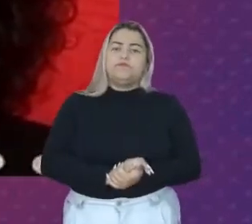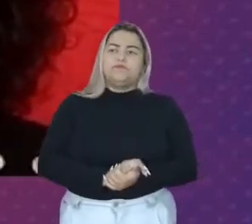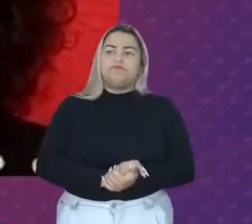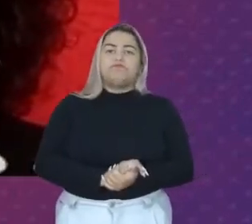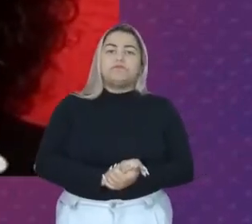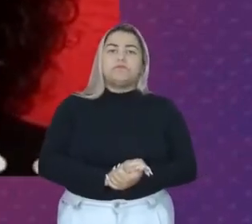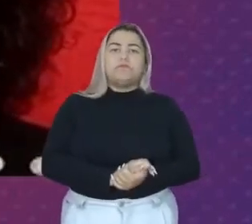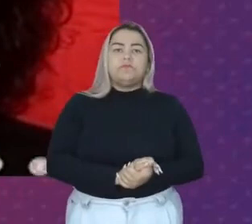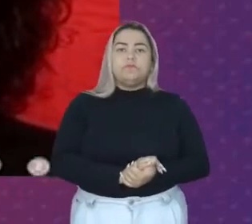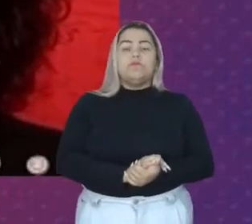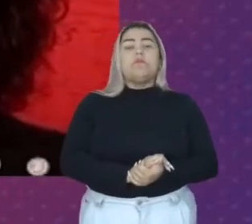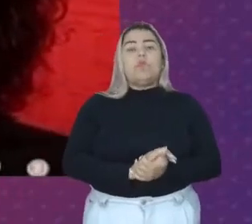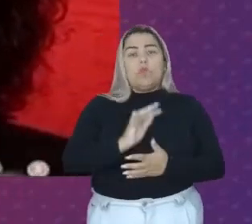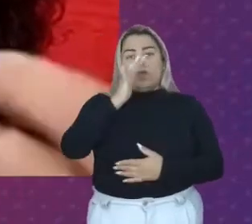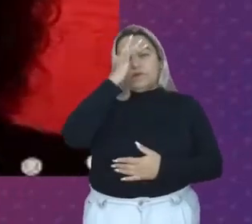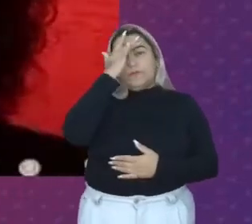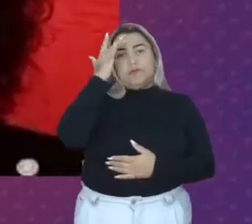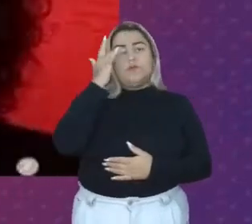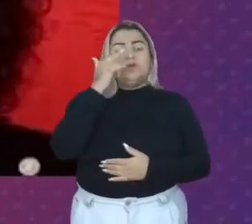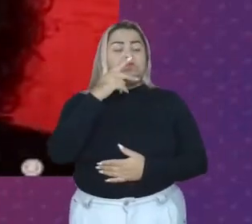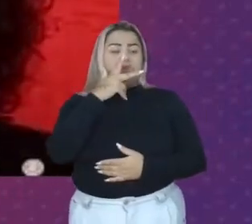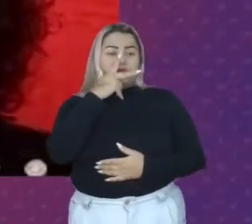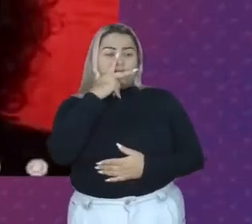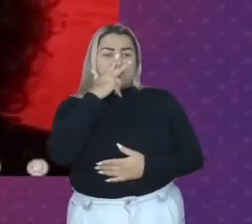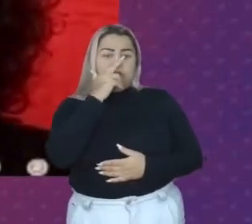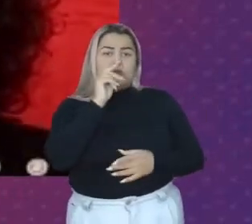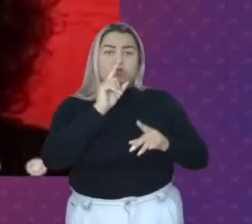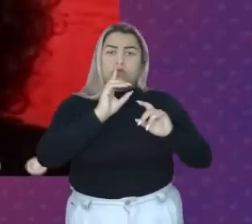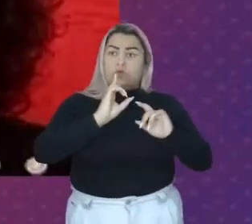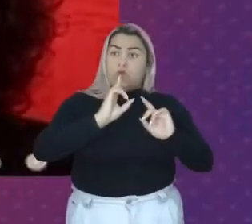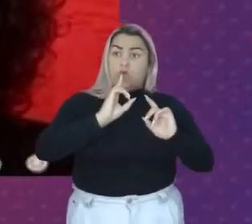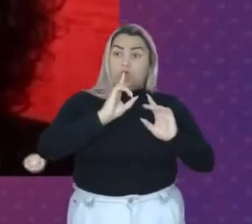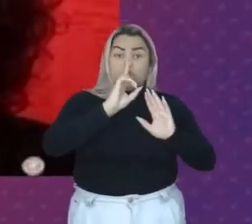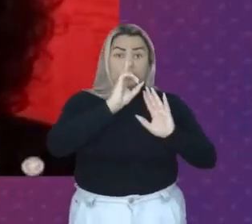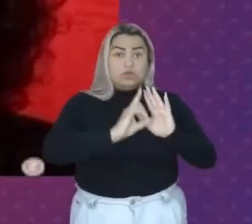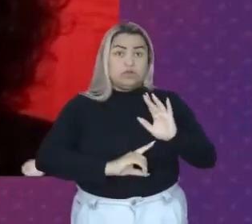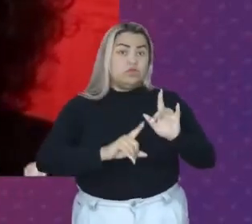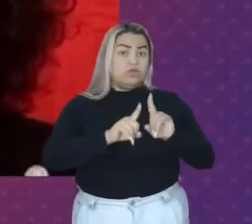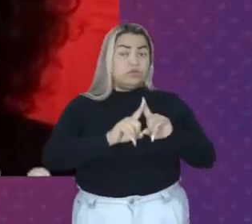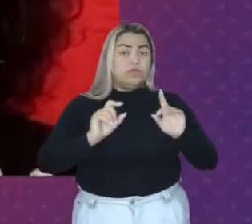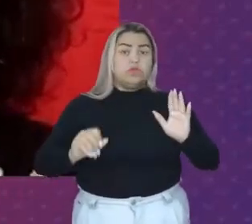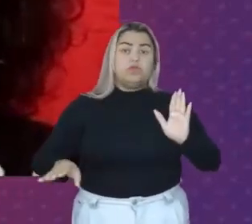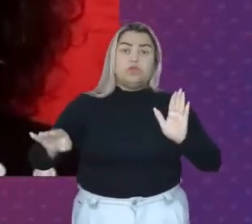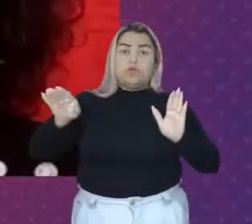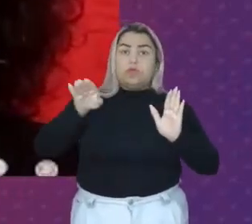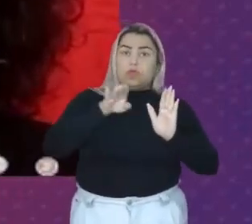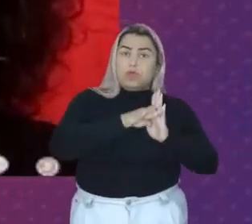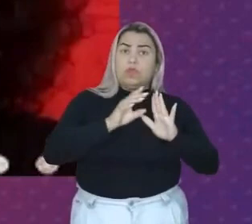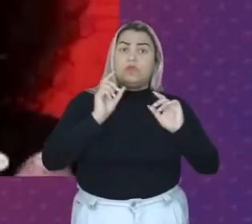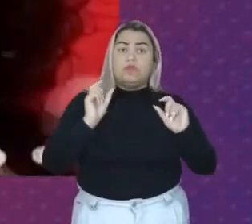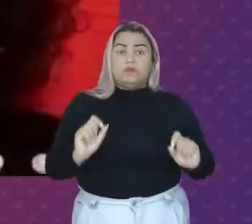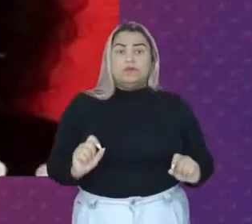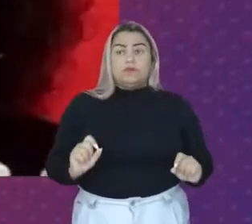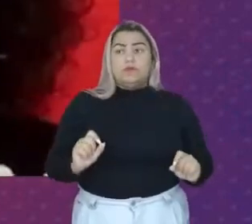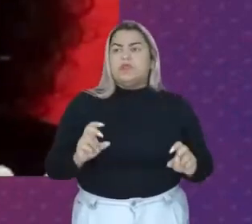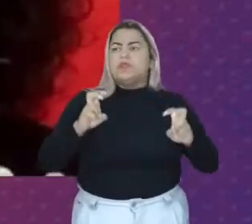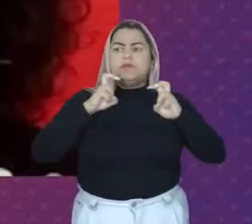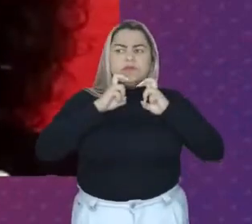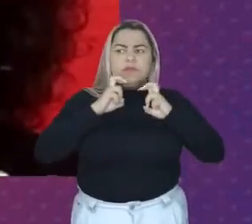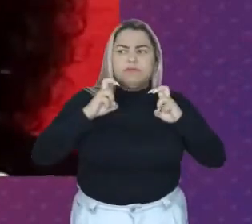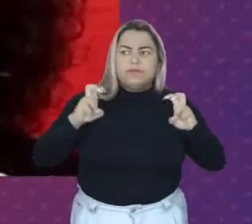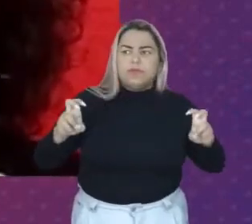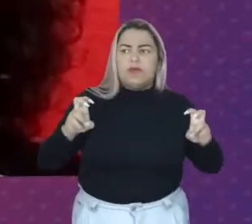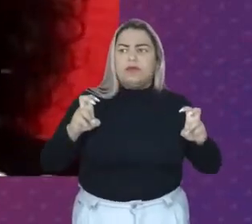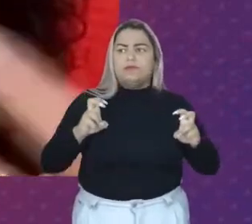onde a pessoa se acha no direito, né, de chegar em você e gritar